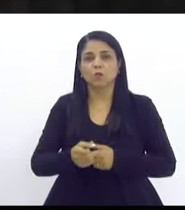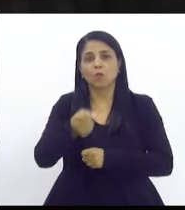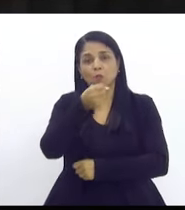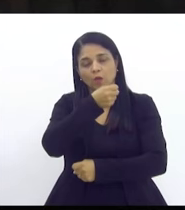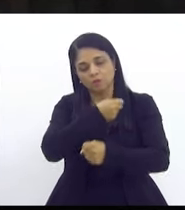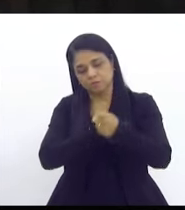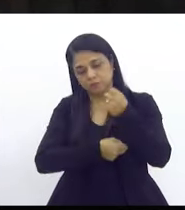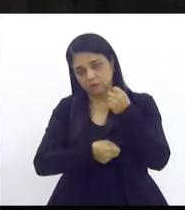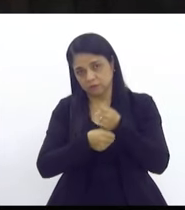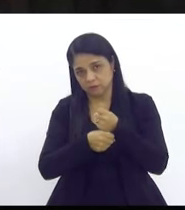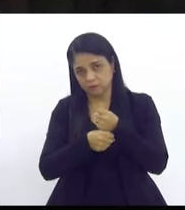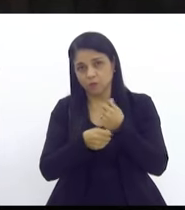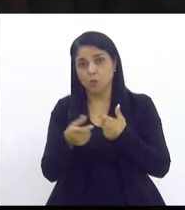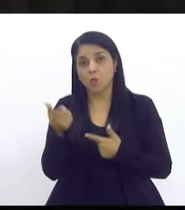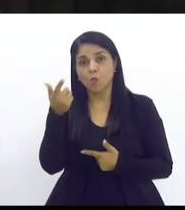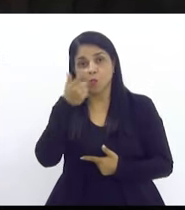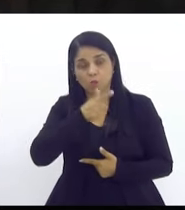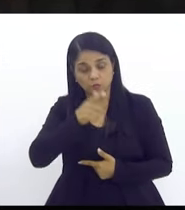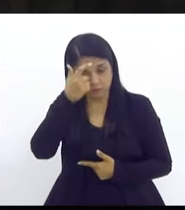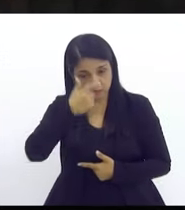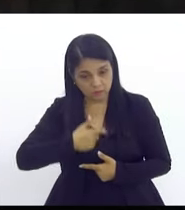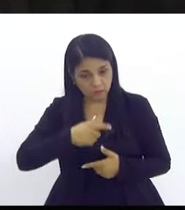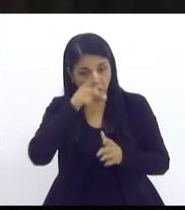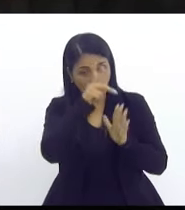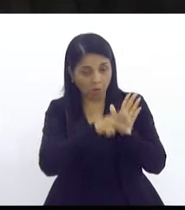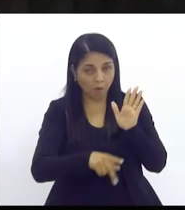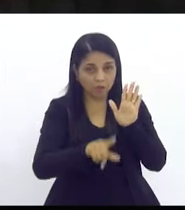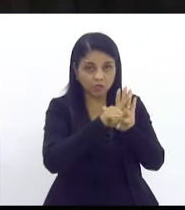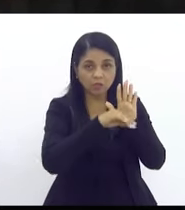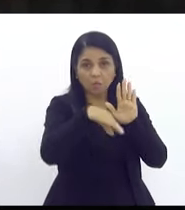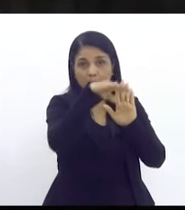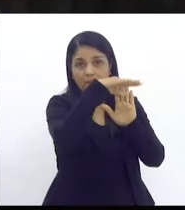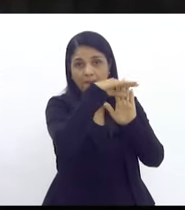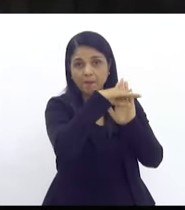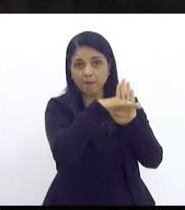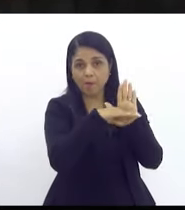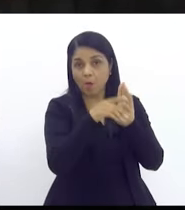passado, eu consegui trazer esse projeto à pauta.